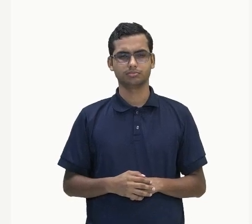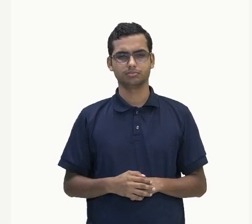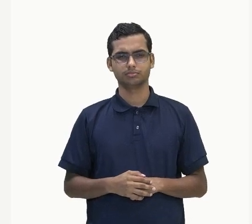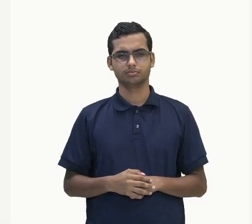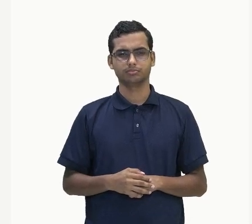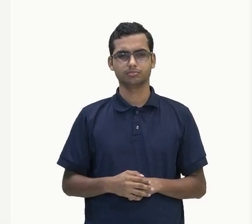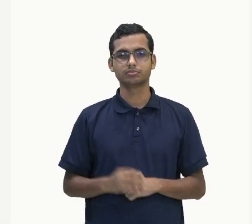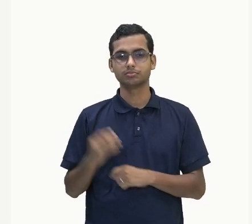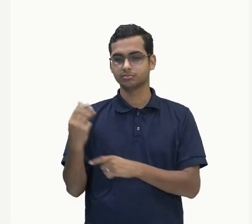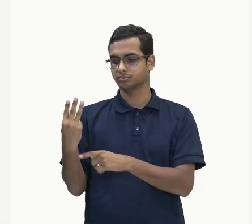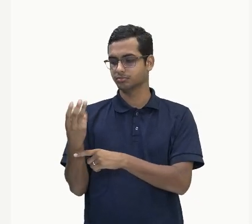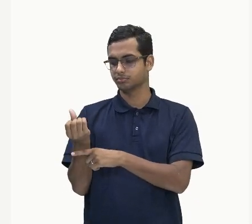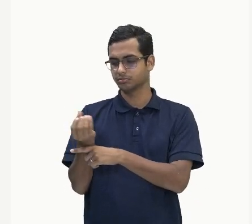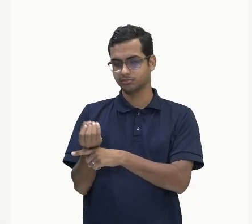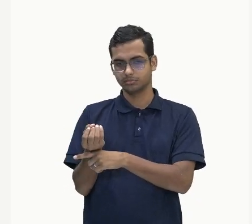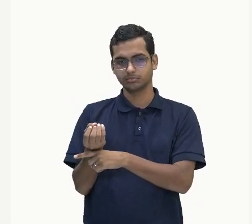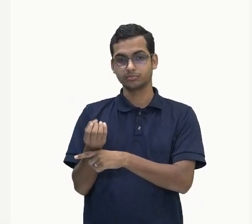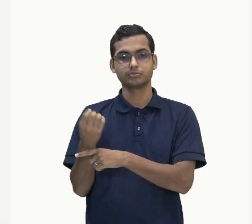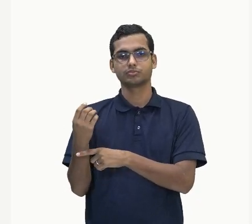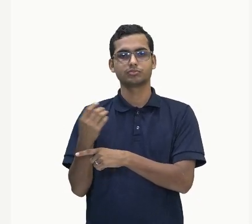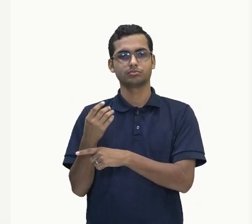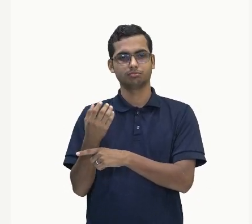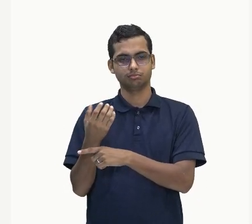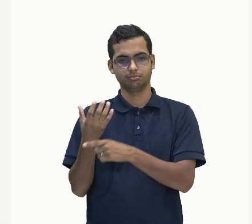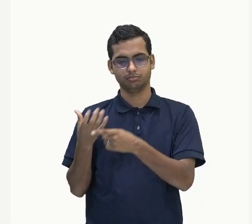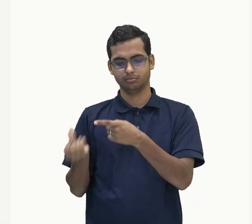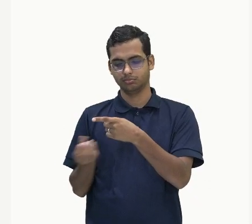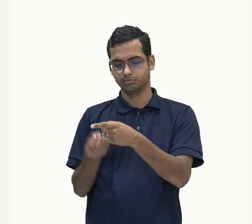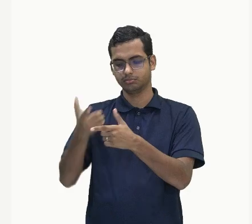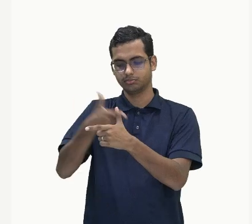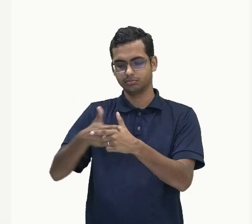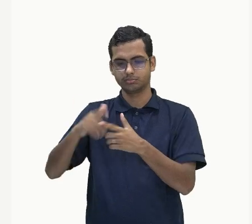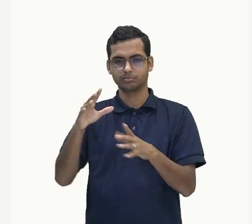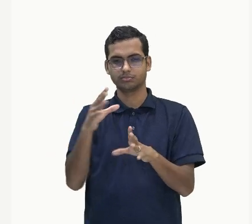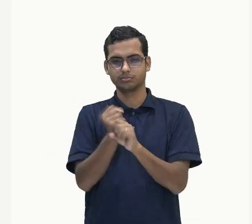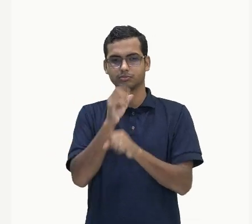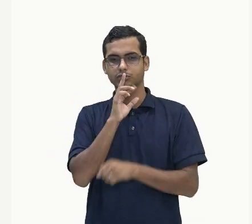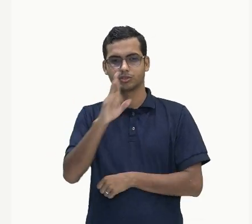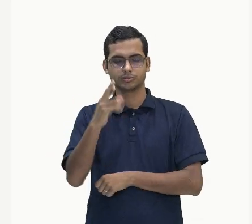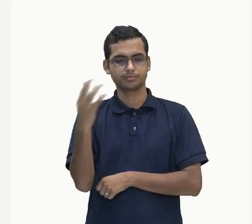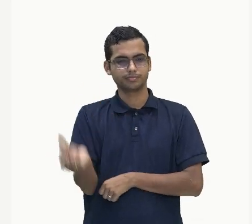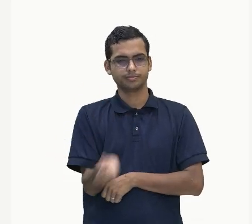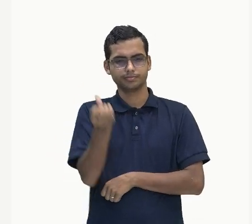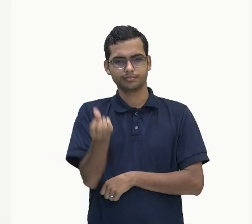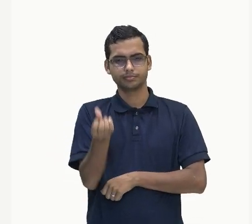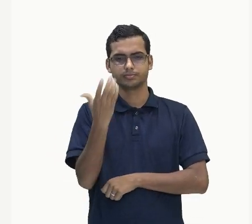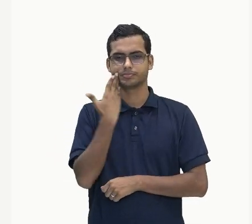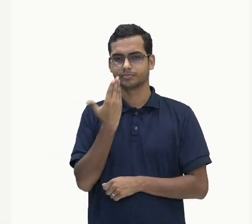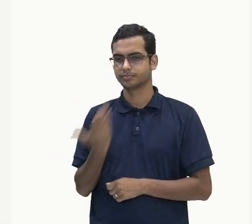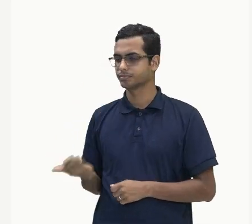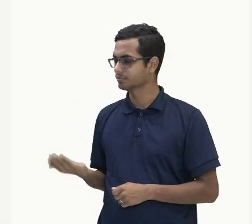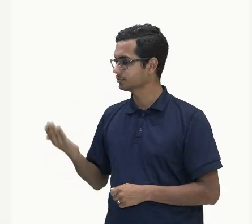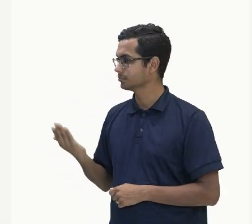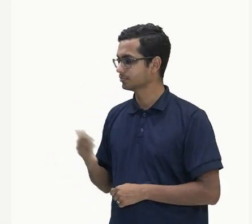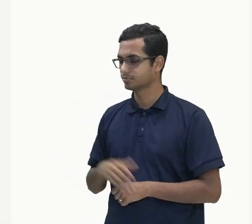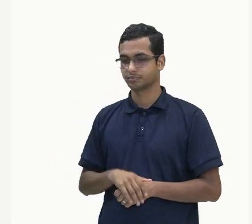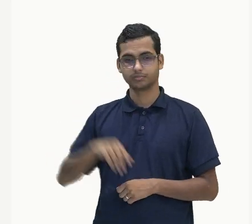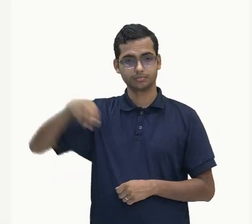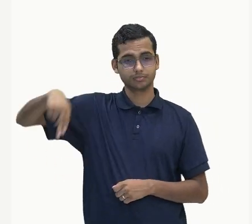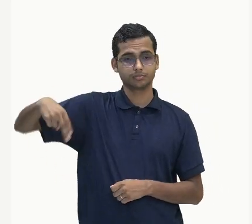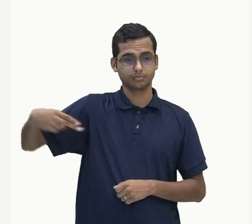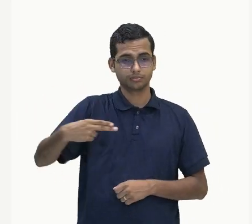é igual a 6, né? Porque 36 por 6 é 6, 6 menos 1. Nesse caso eu vou ter a formação de